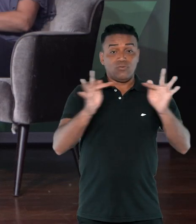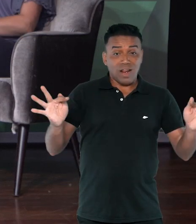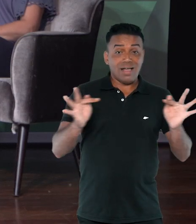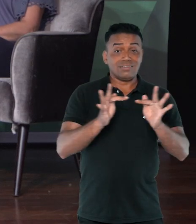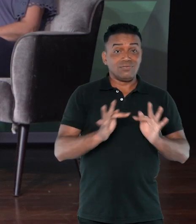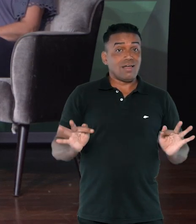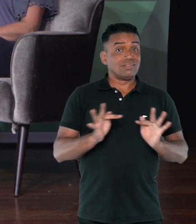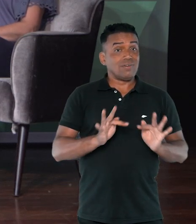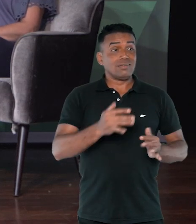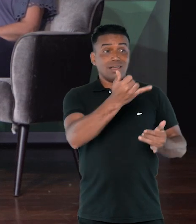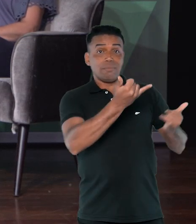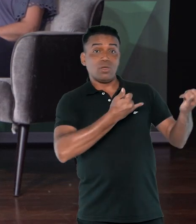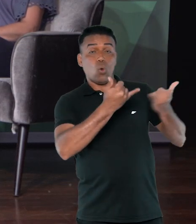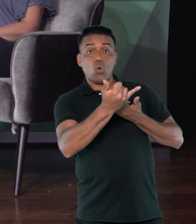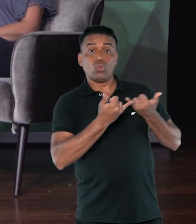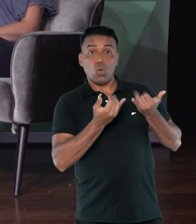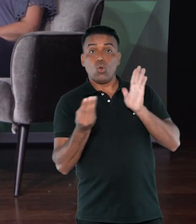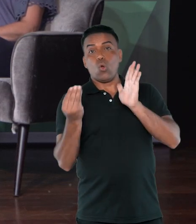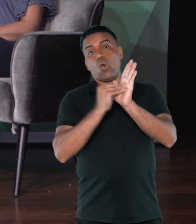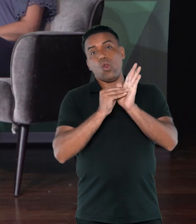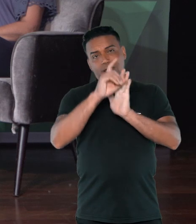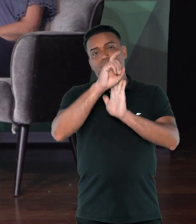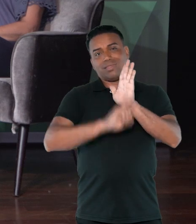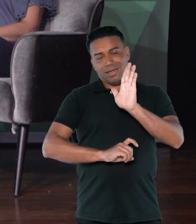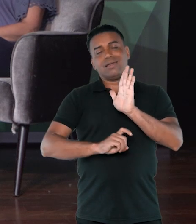e mantive bem ao pé da letra mesmo.